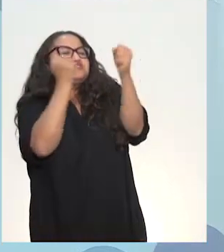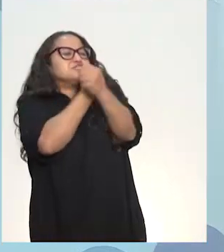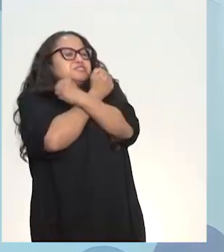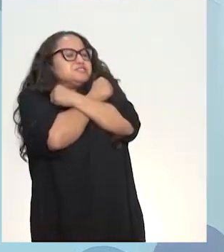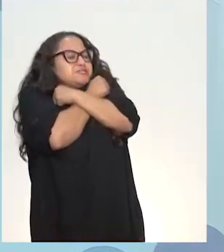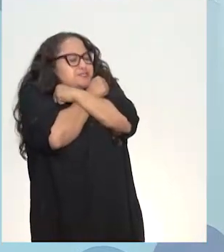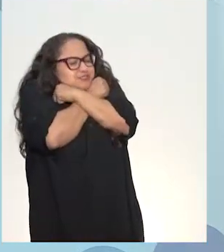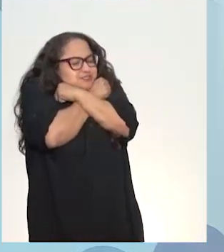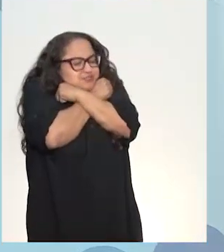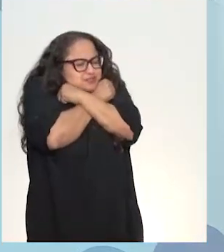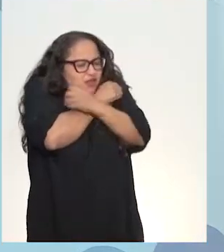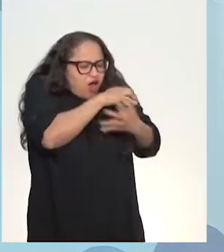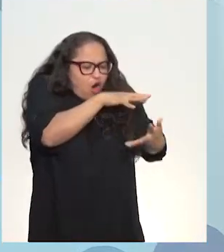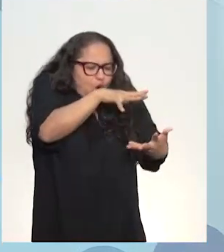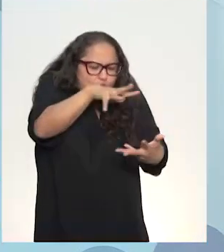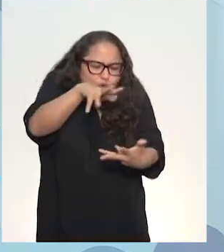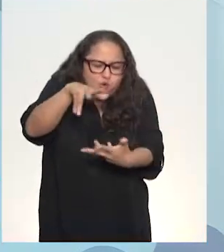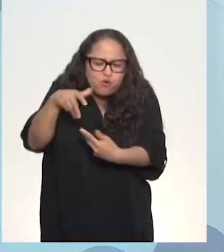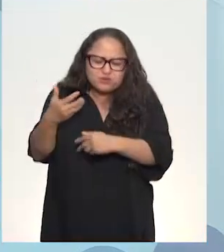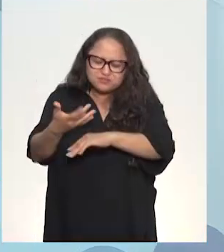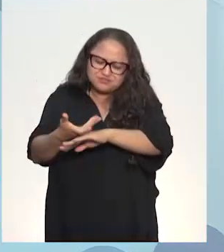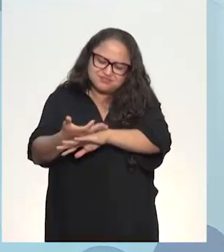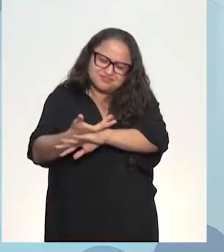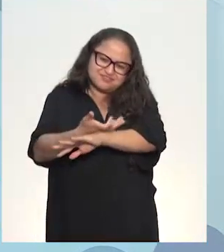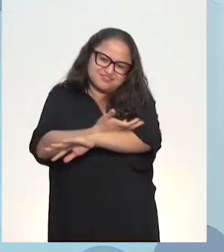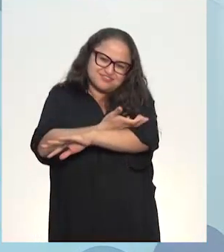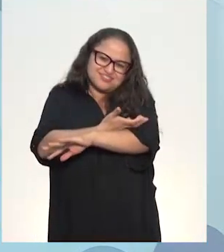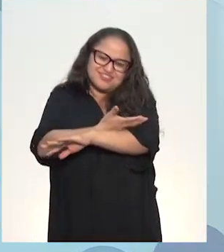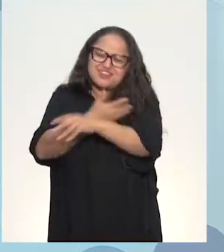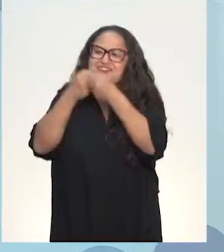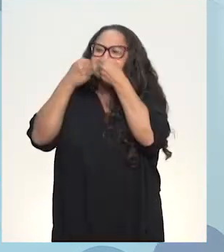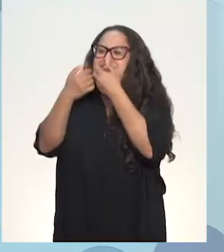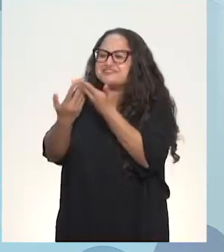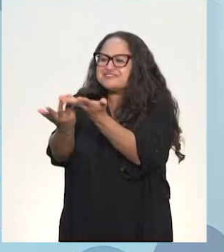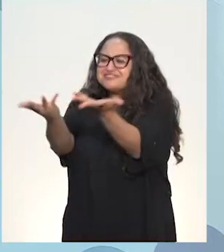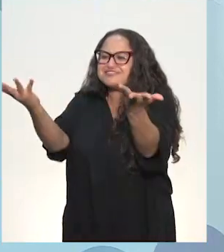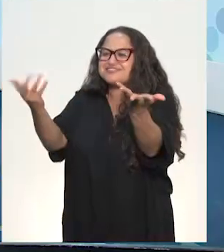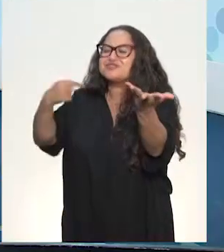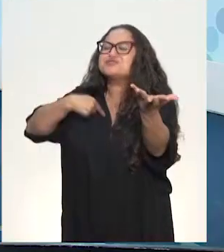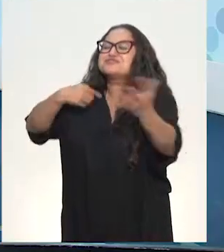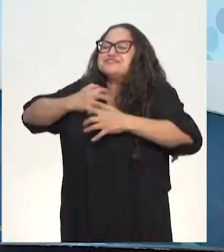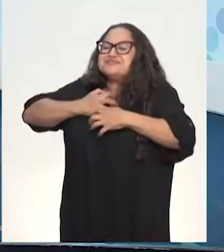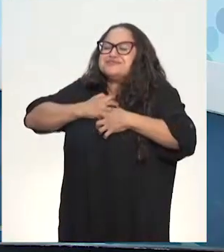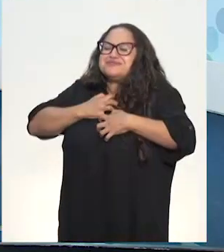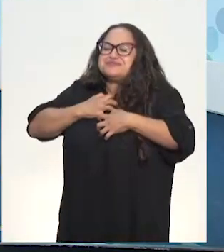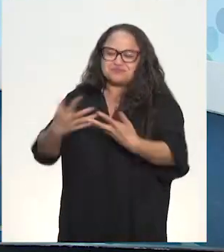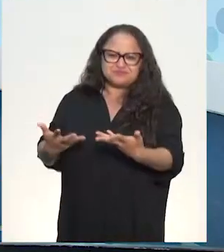mundo, sentindo aquela emoção à flor da pele, com vontade de falar para todo mundo o que você está sentindo?